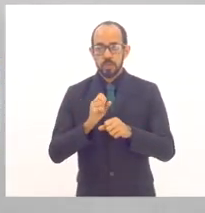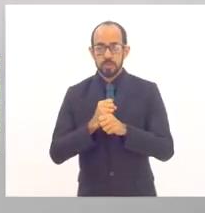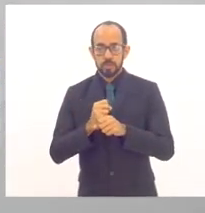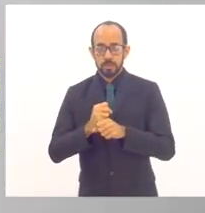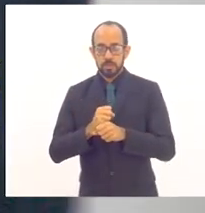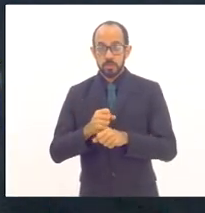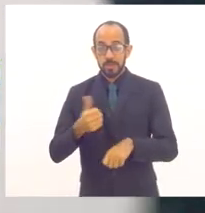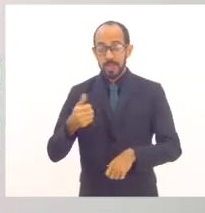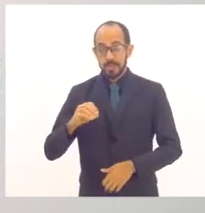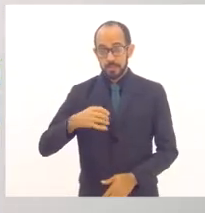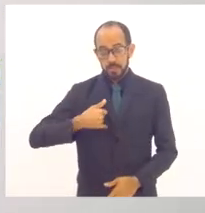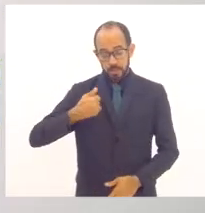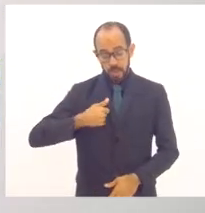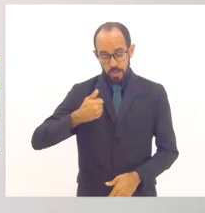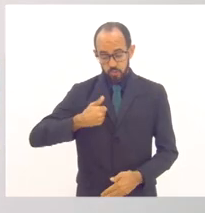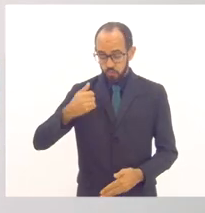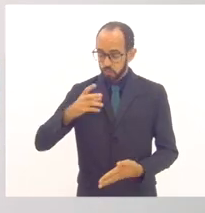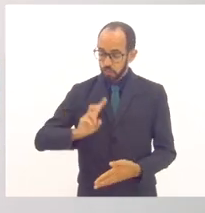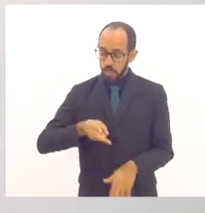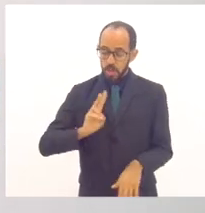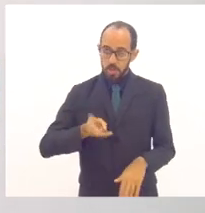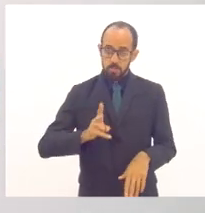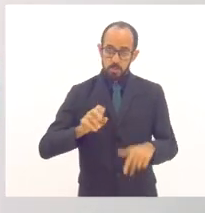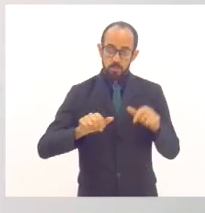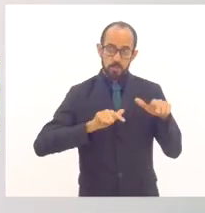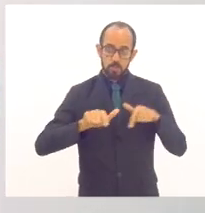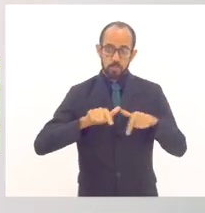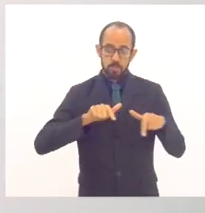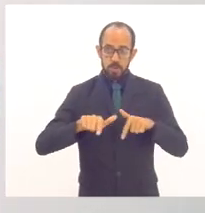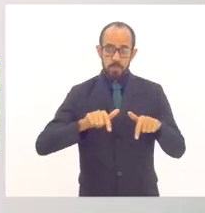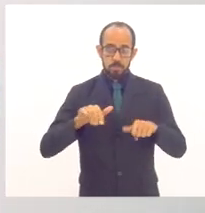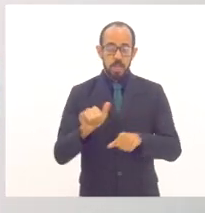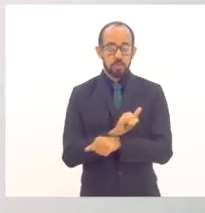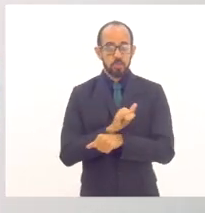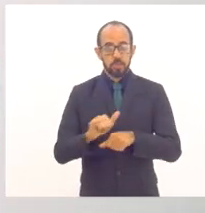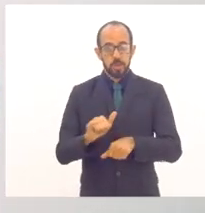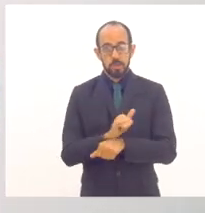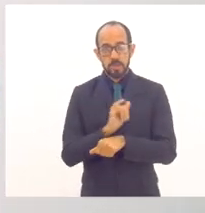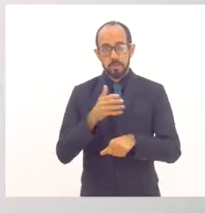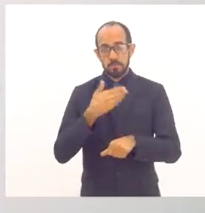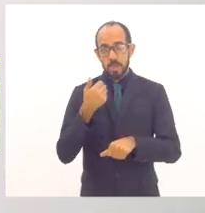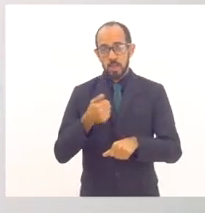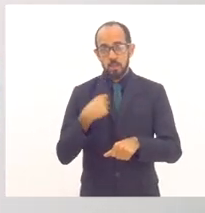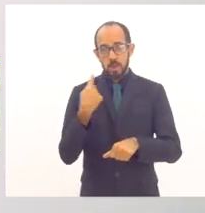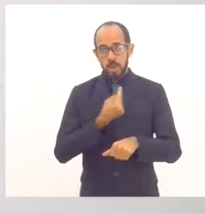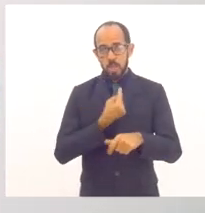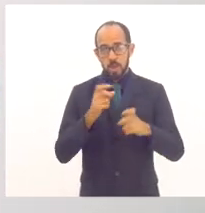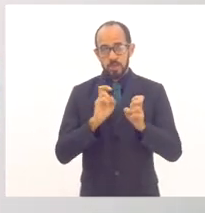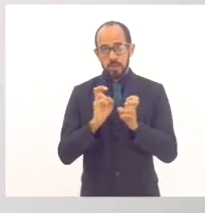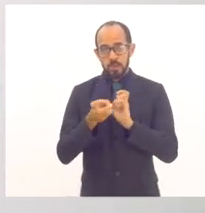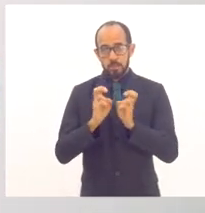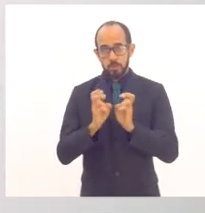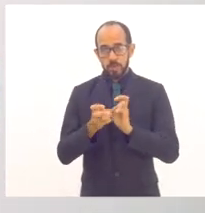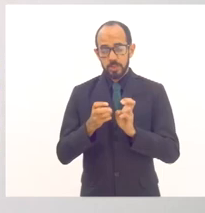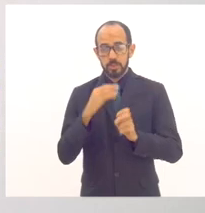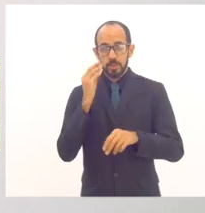idade, né? Fazendo o trabalho da melhor forma pela nossa capoeira e procurando o